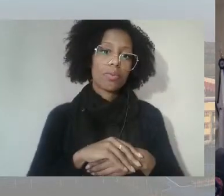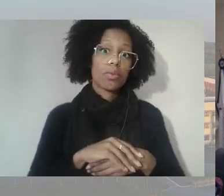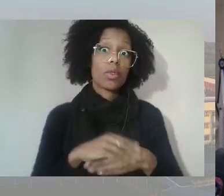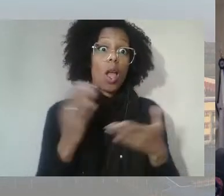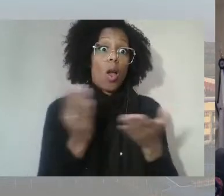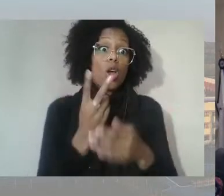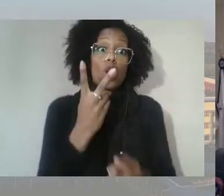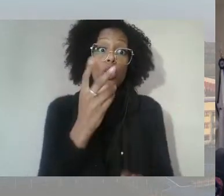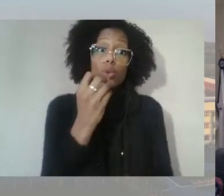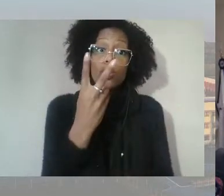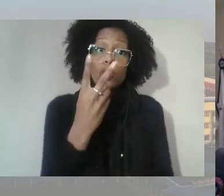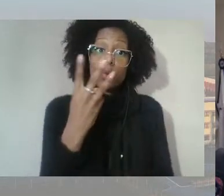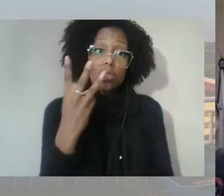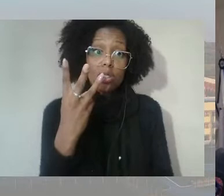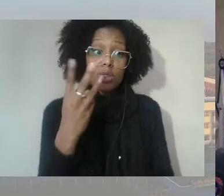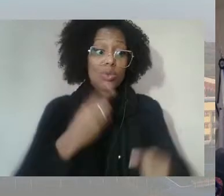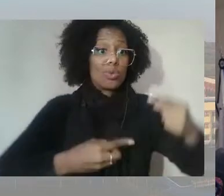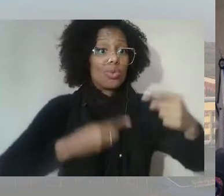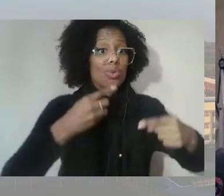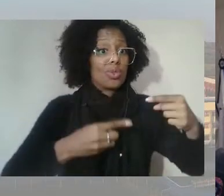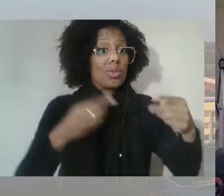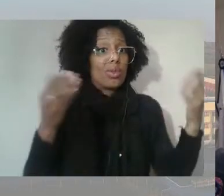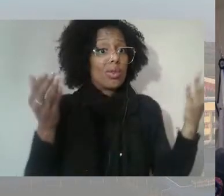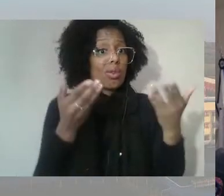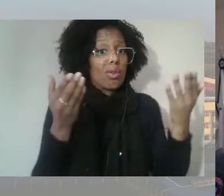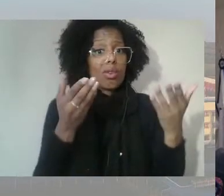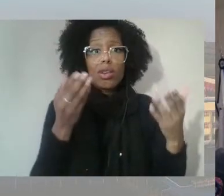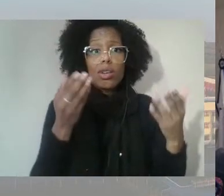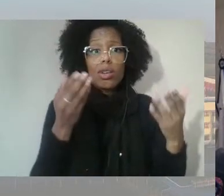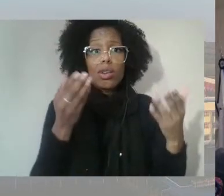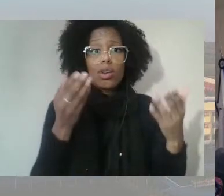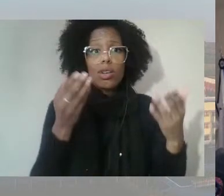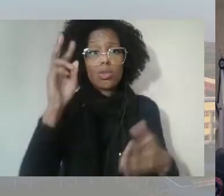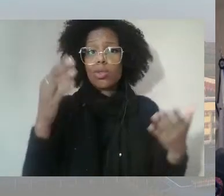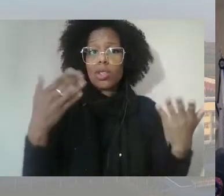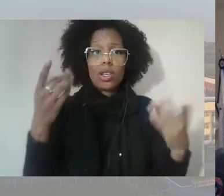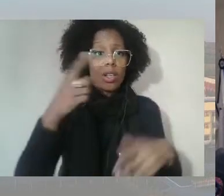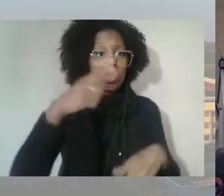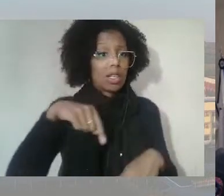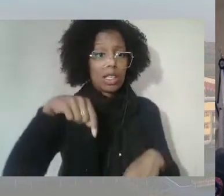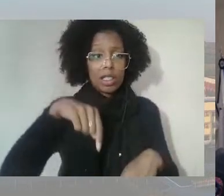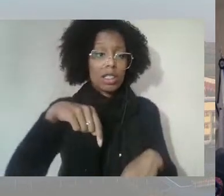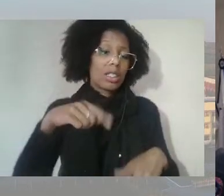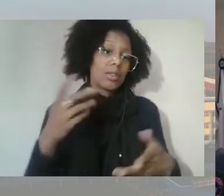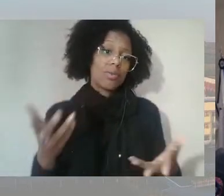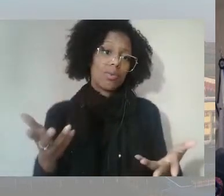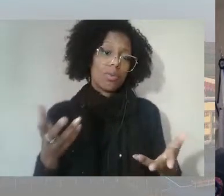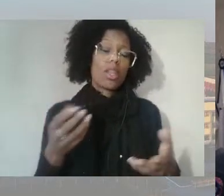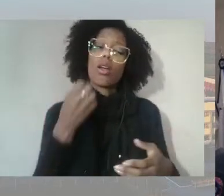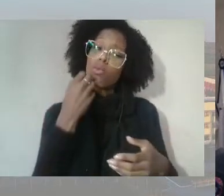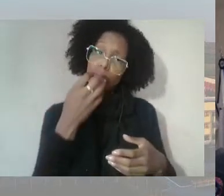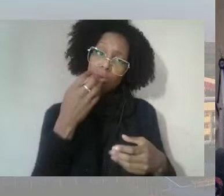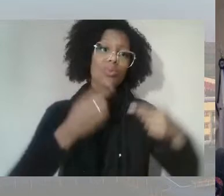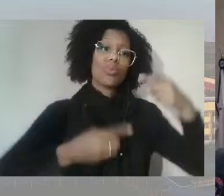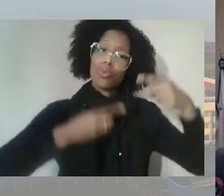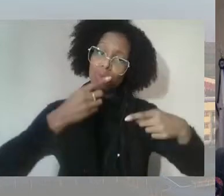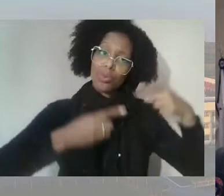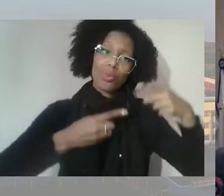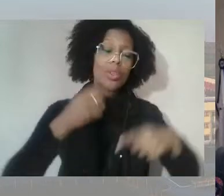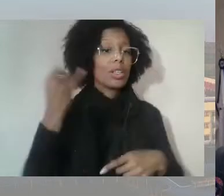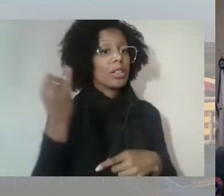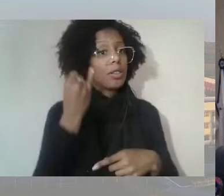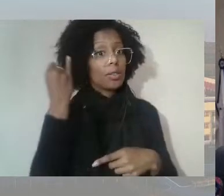2023, a gente discutindo isso, é a nossa história. Então, que bom que a gente está discutindo isso nesse momento e a gente está